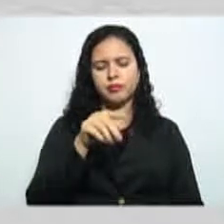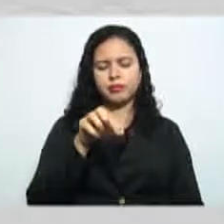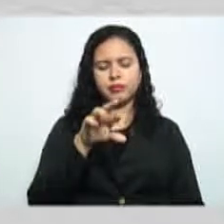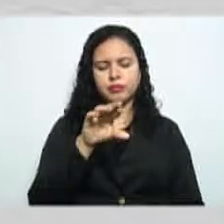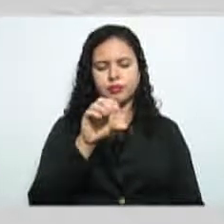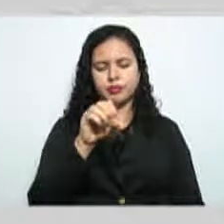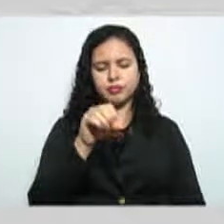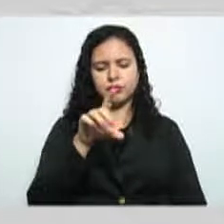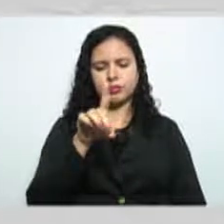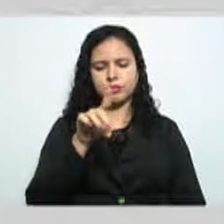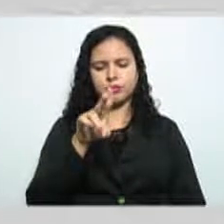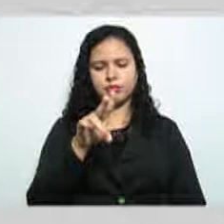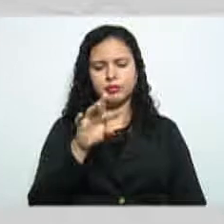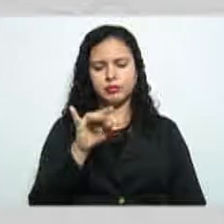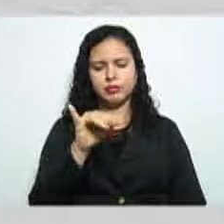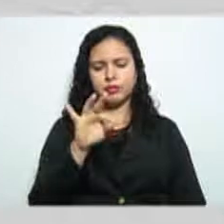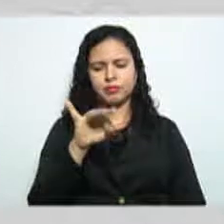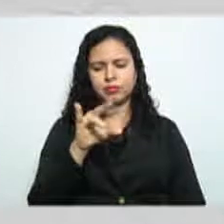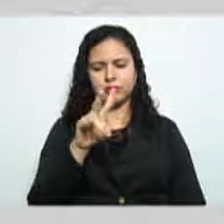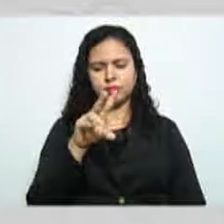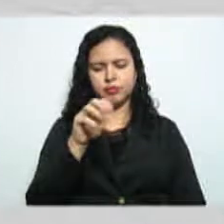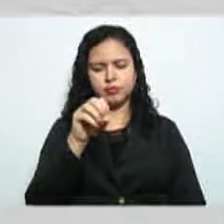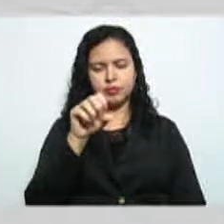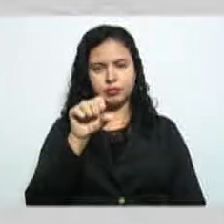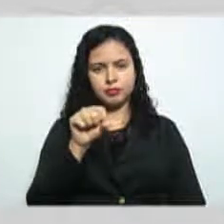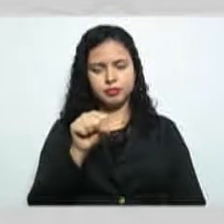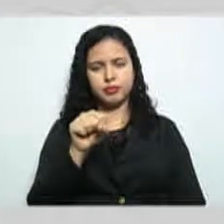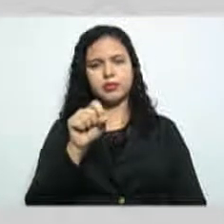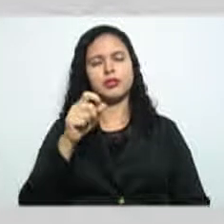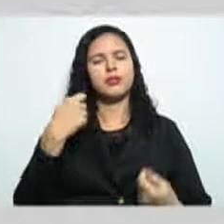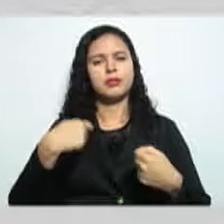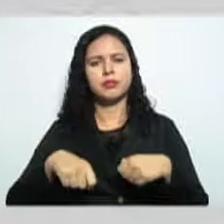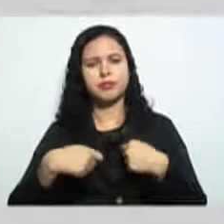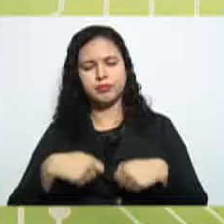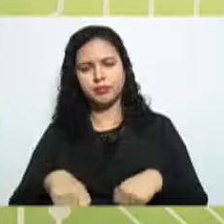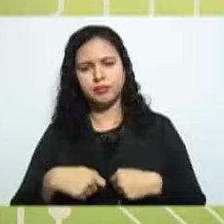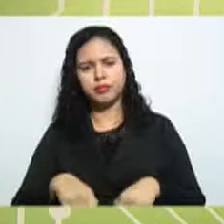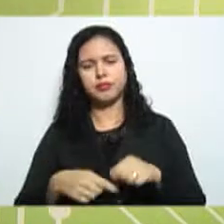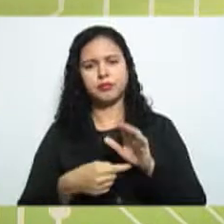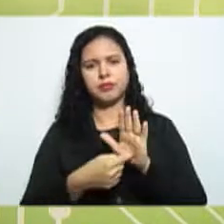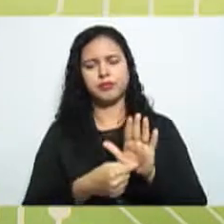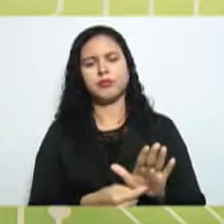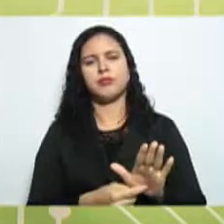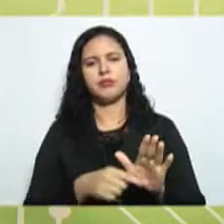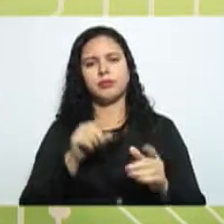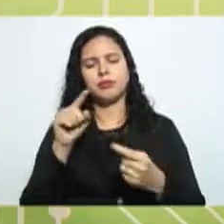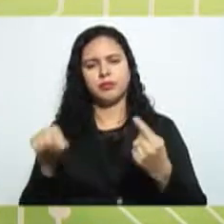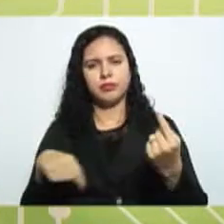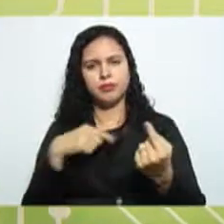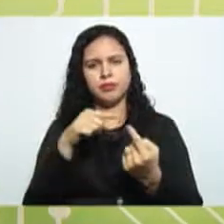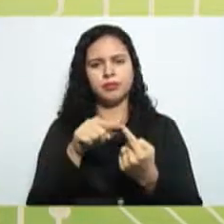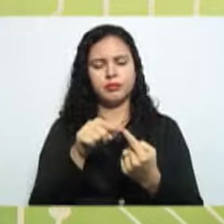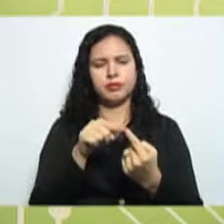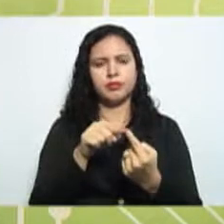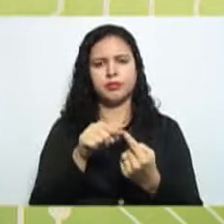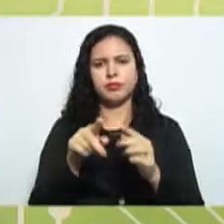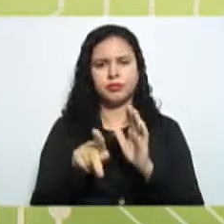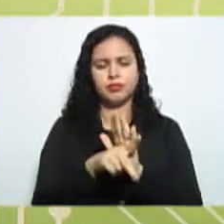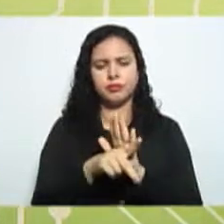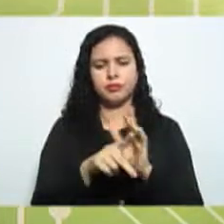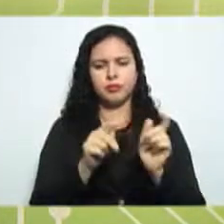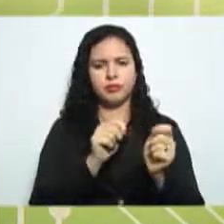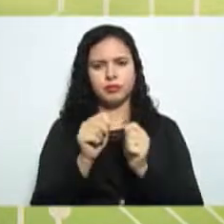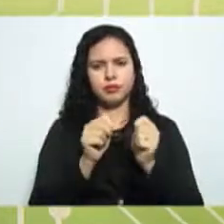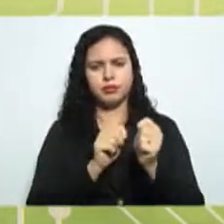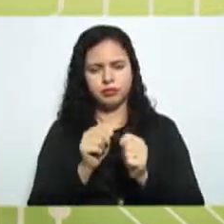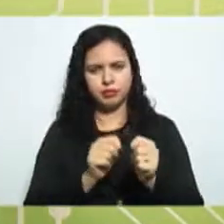sociedade. Nós precisamos disso para produzir bens e serviços de qualidade, que é o objetivo de produção da economia. Bens e serviços